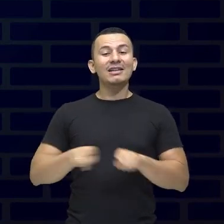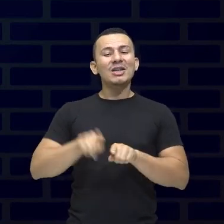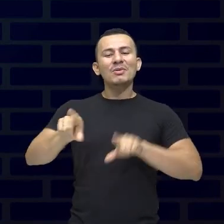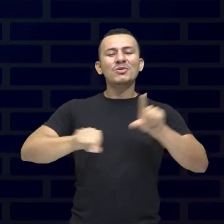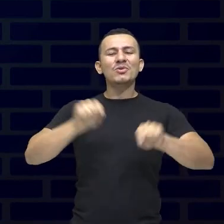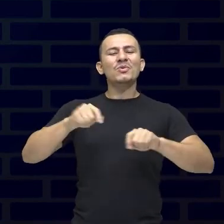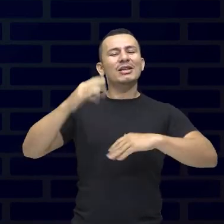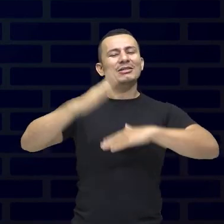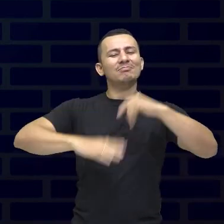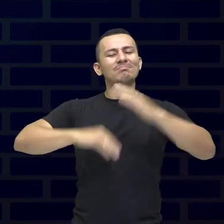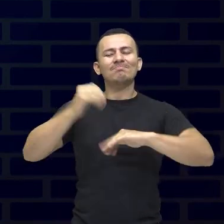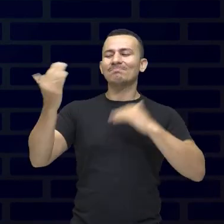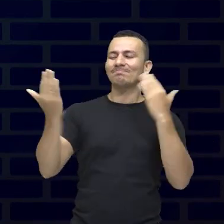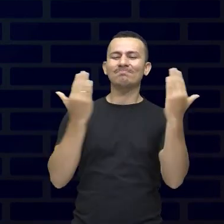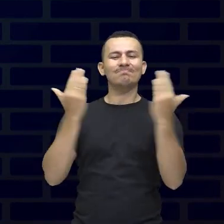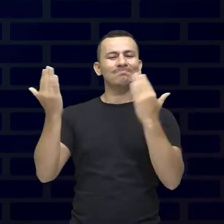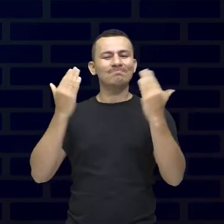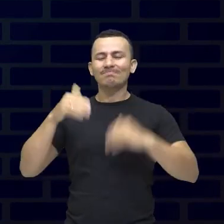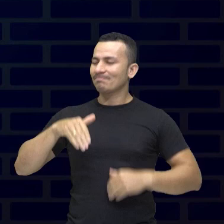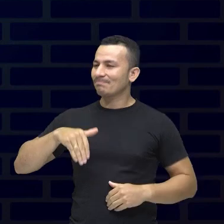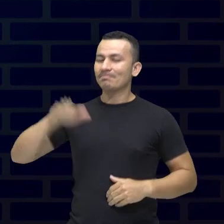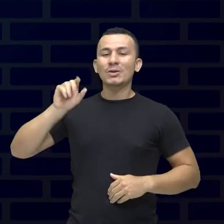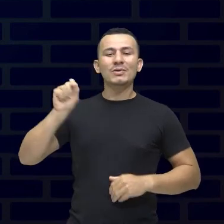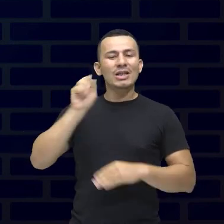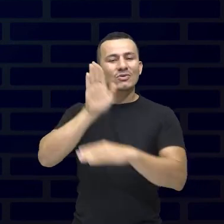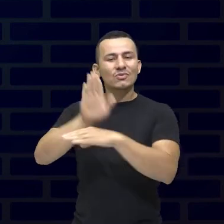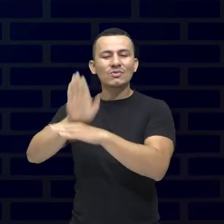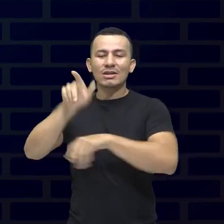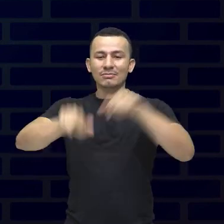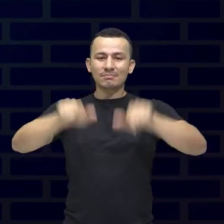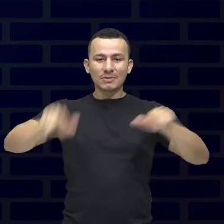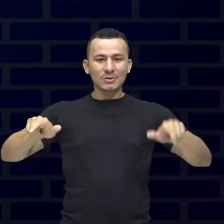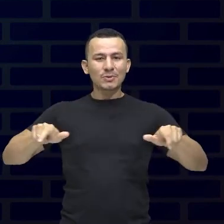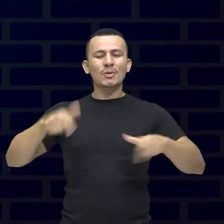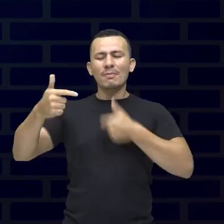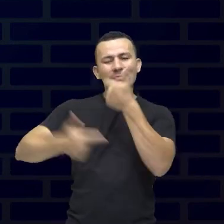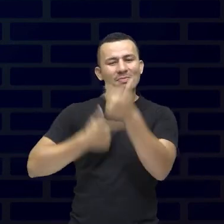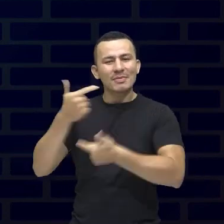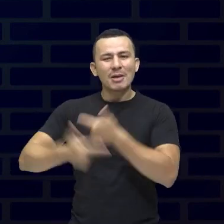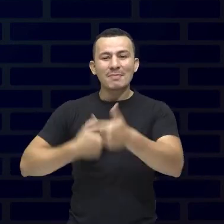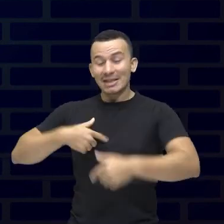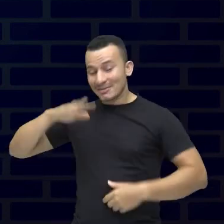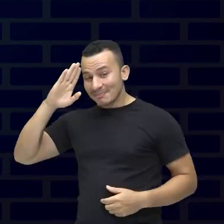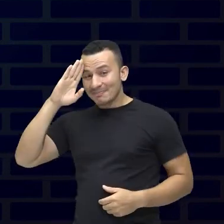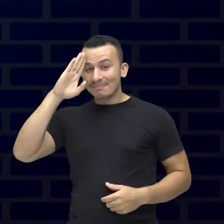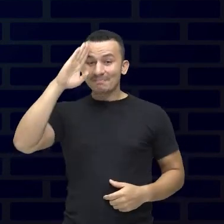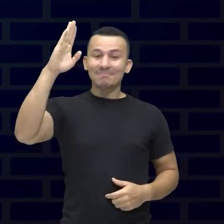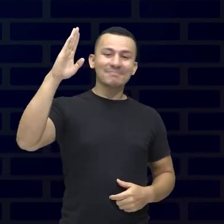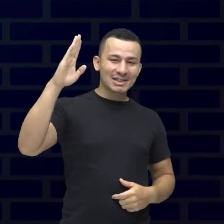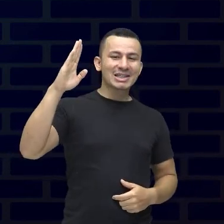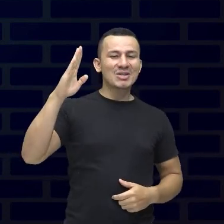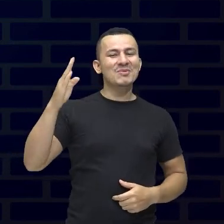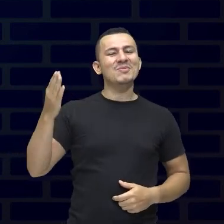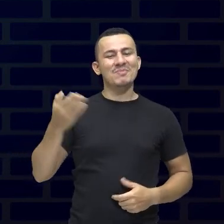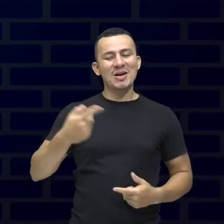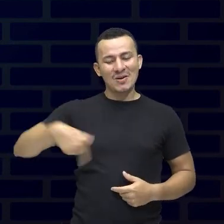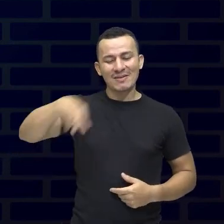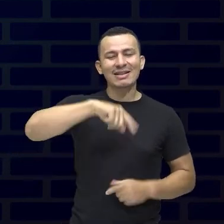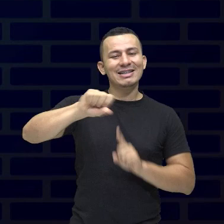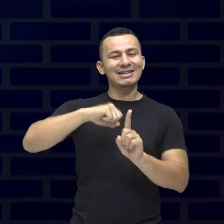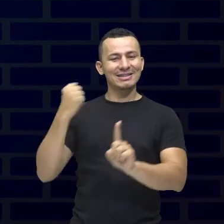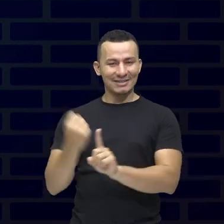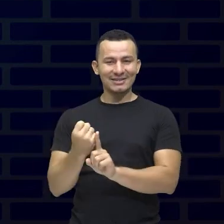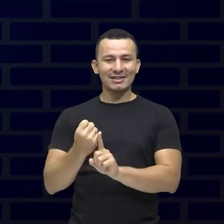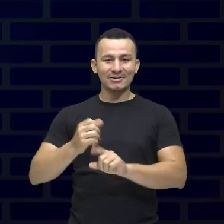escolher essa profissão que eleva tanto as pessoas. O seu trabalho é fundamental para a nossa